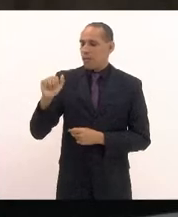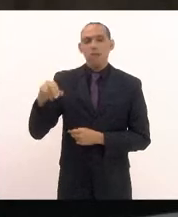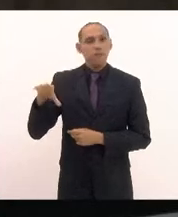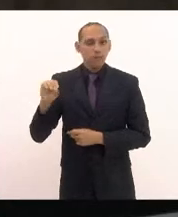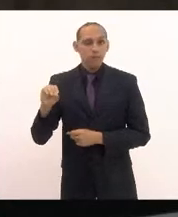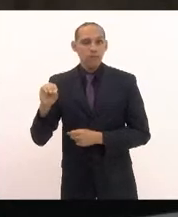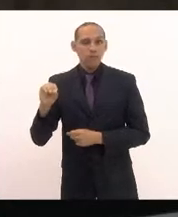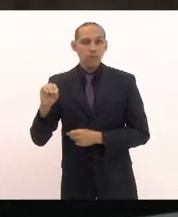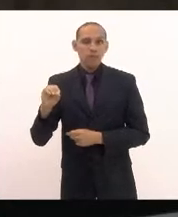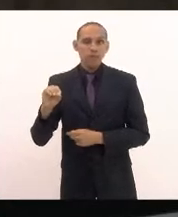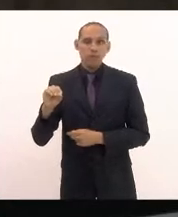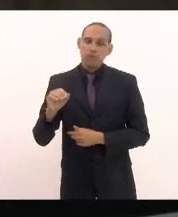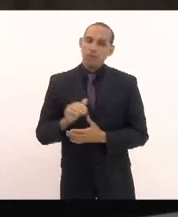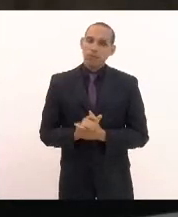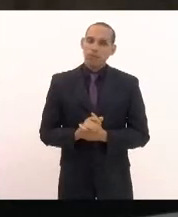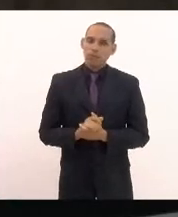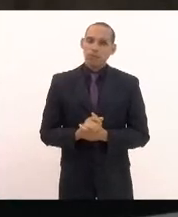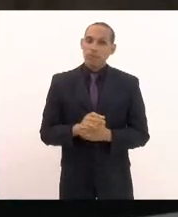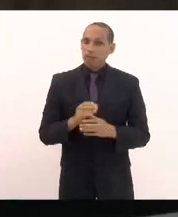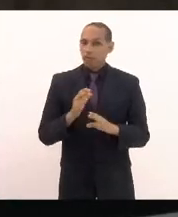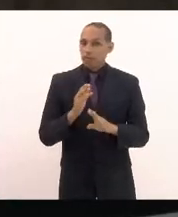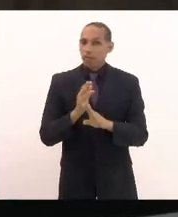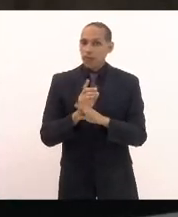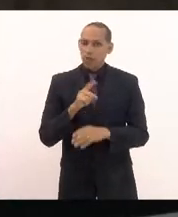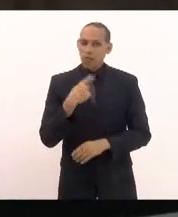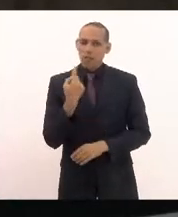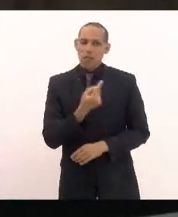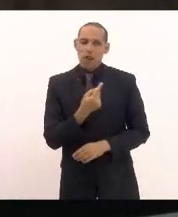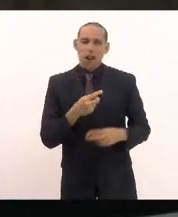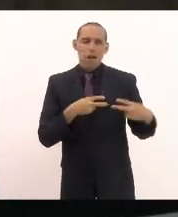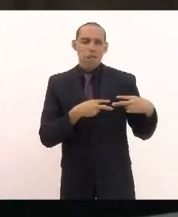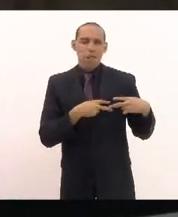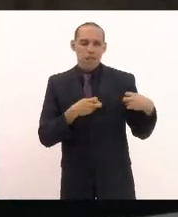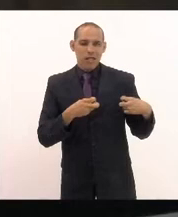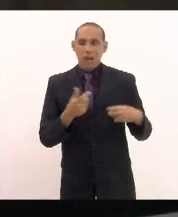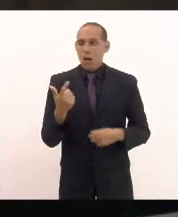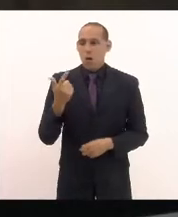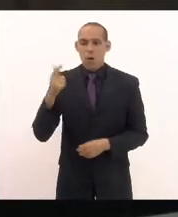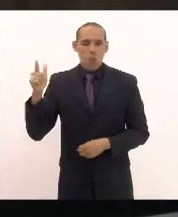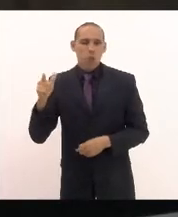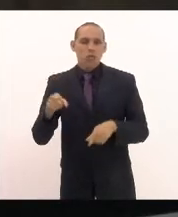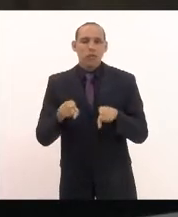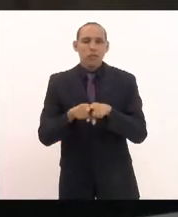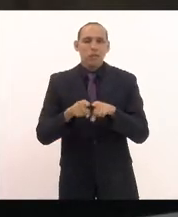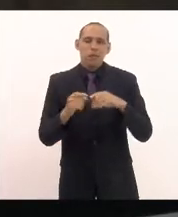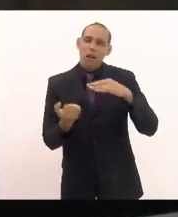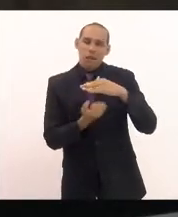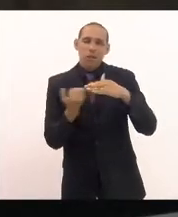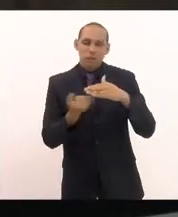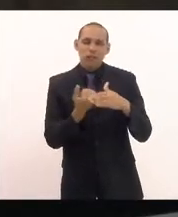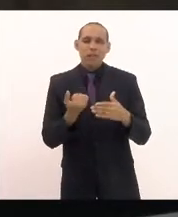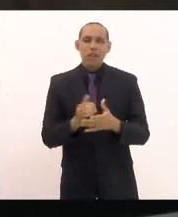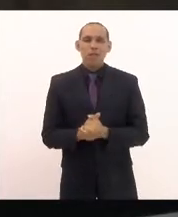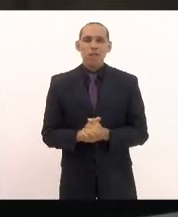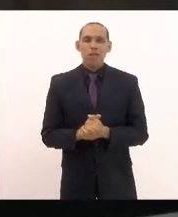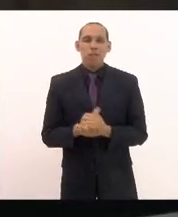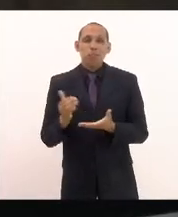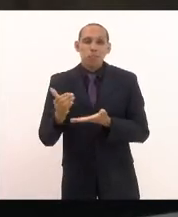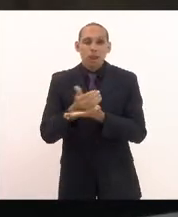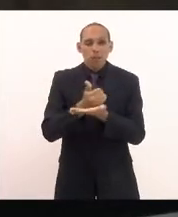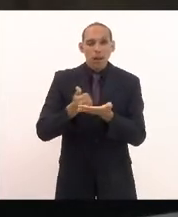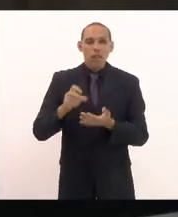Apesar de nós, via Petrobras e outras concessionárias, estarmos reinjetando mais